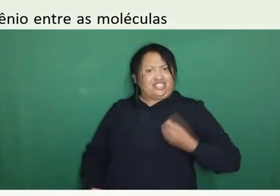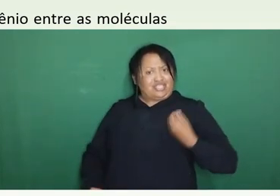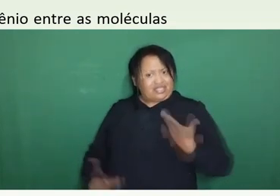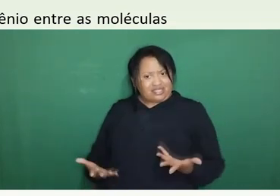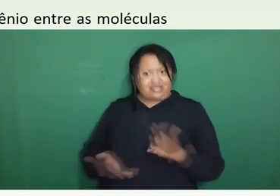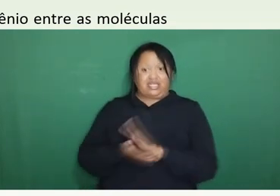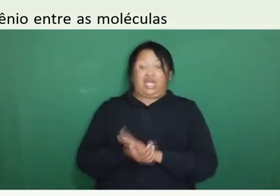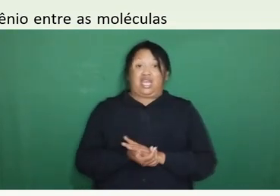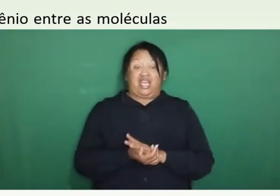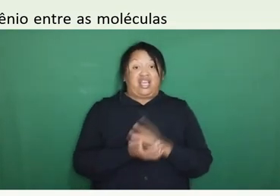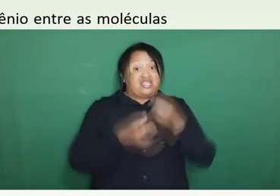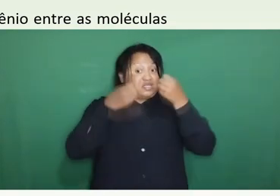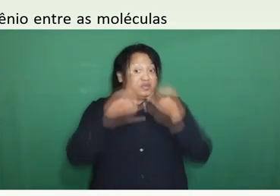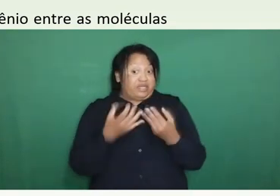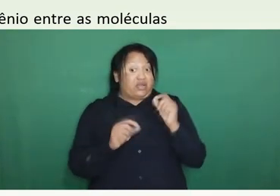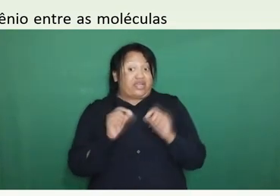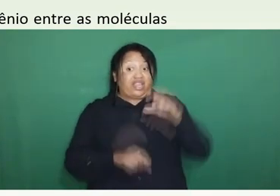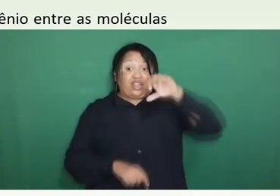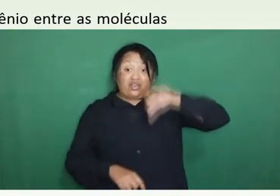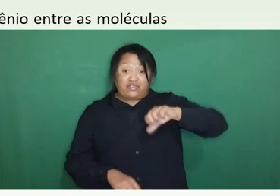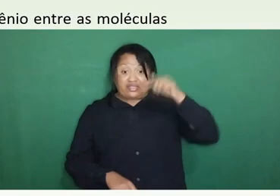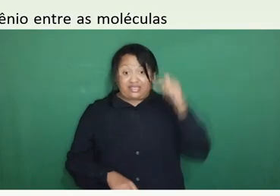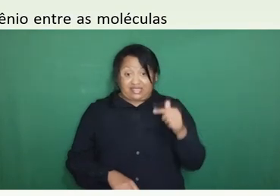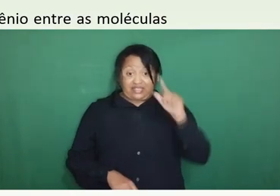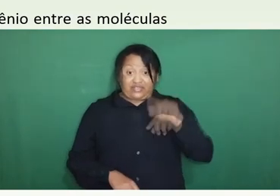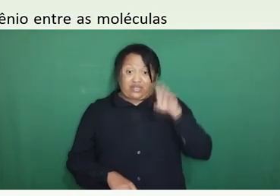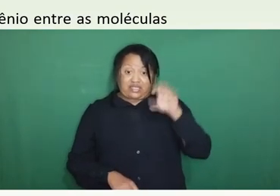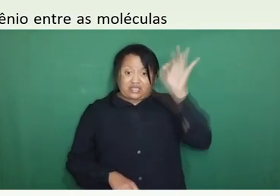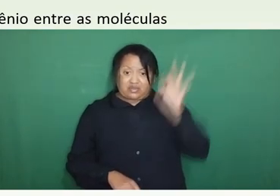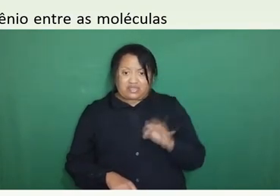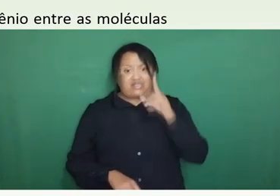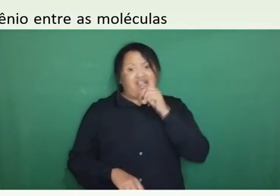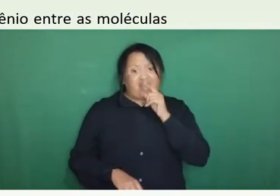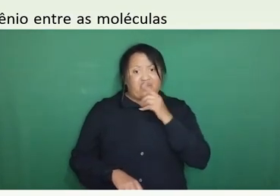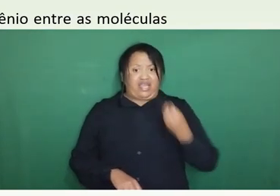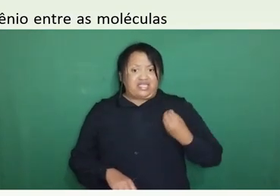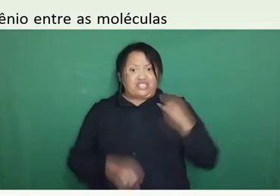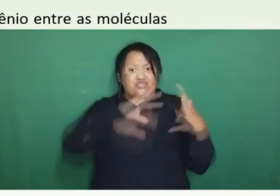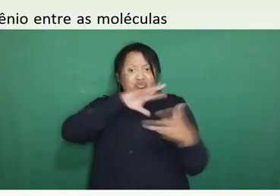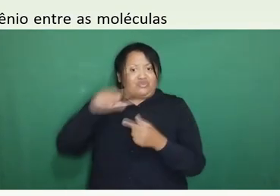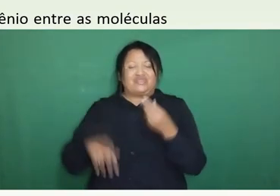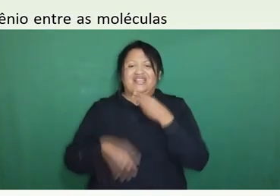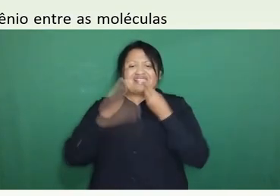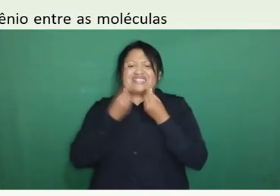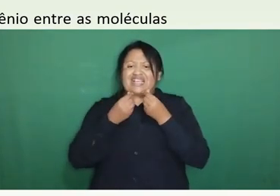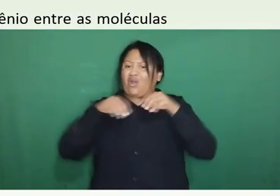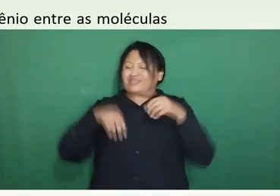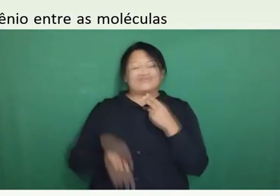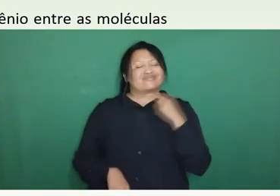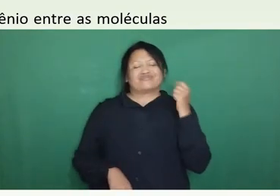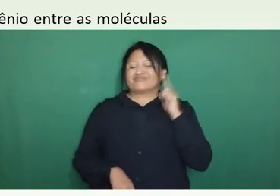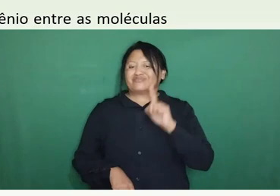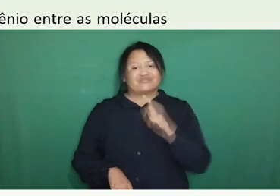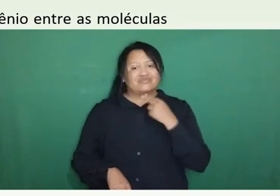estima-se que 97,5% da água existente no mundo é salgada e não adequada ao nosso consumo direto